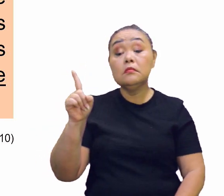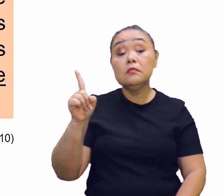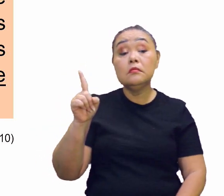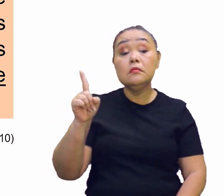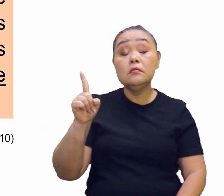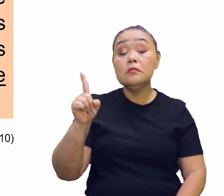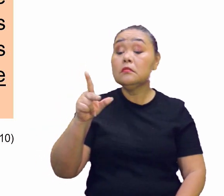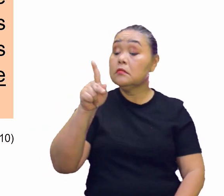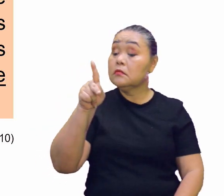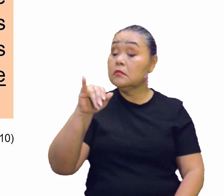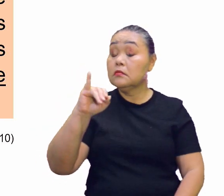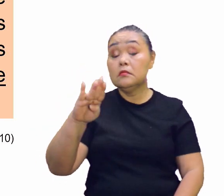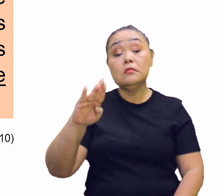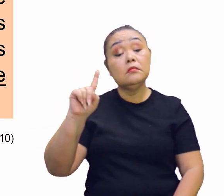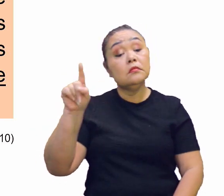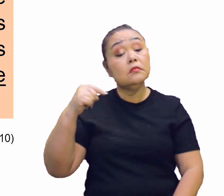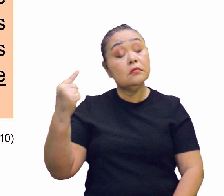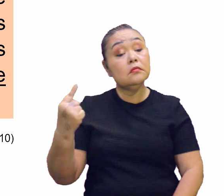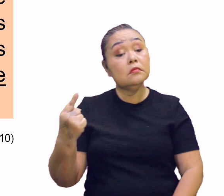o PIB